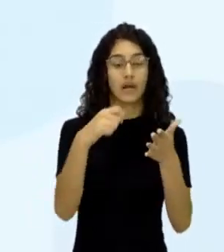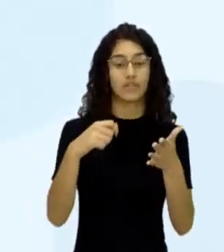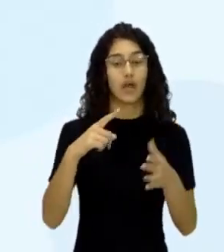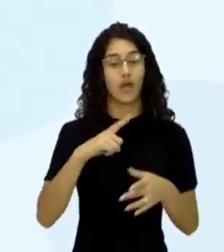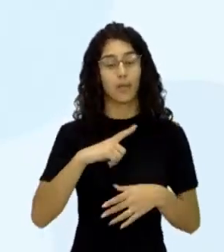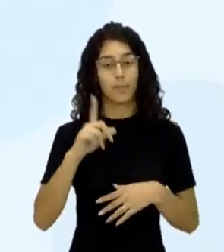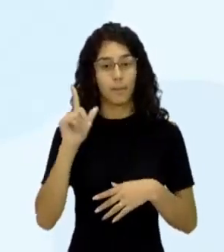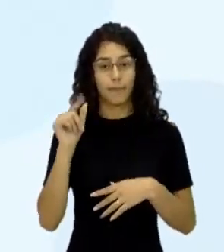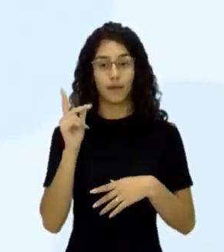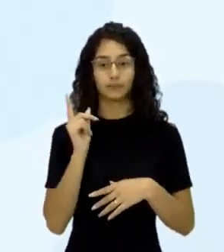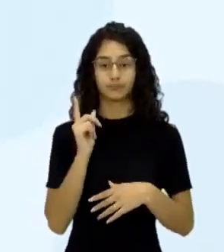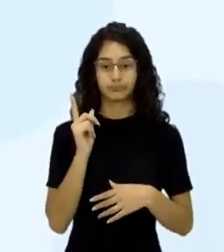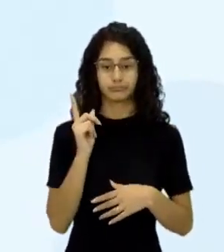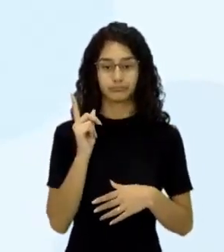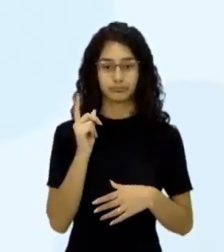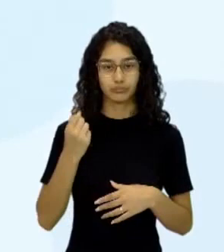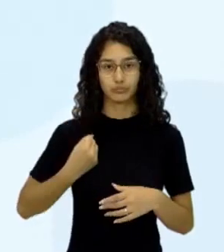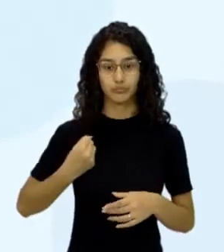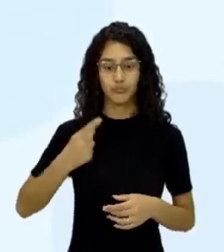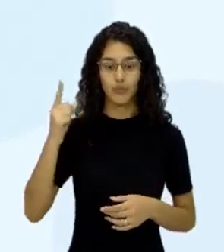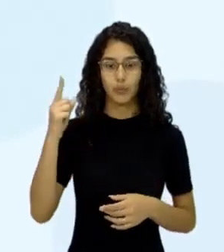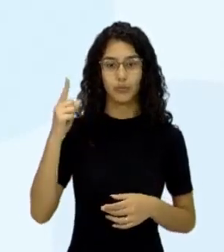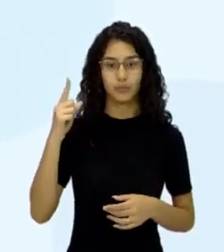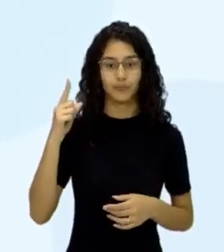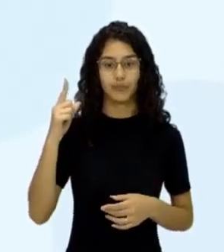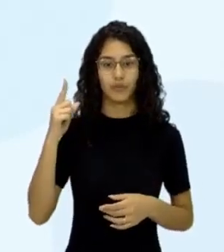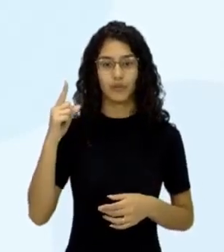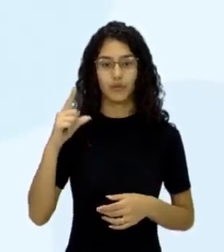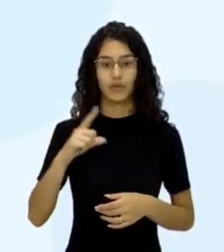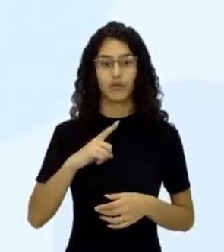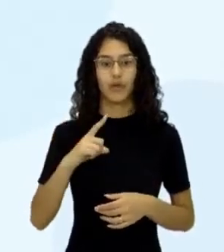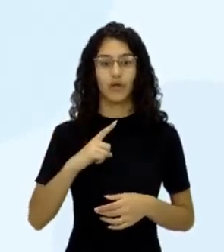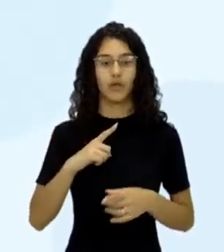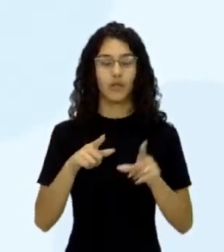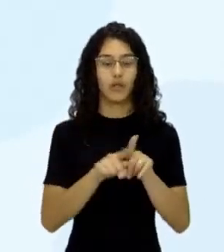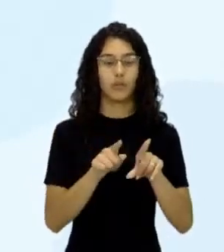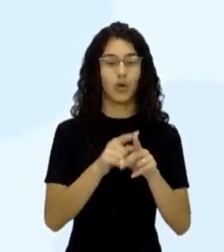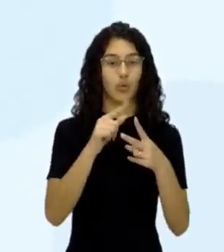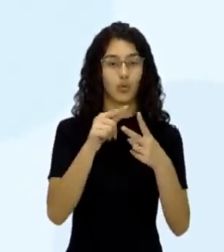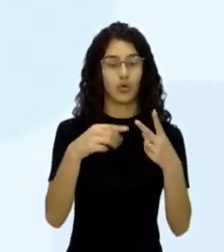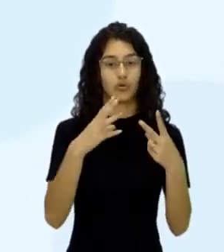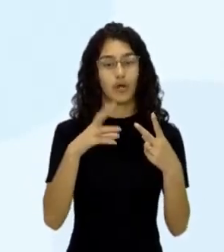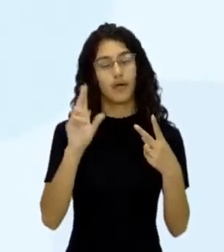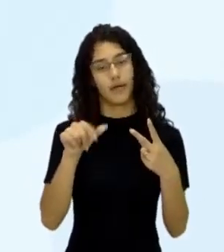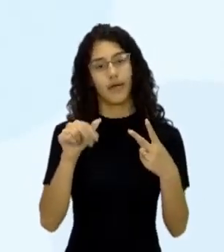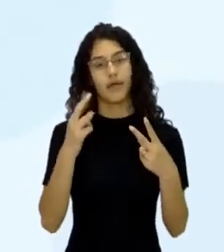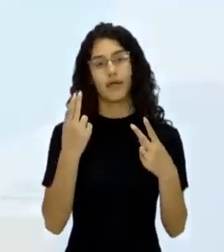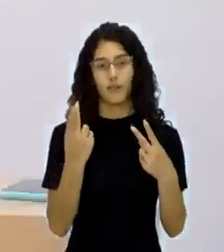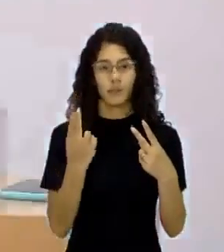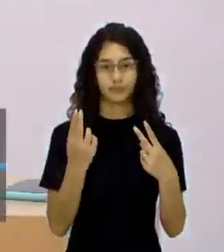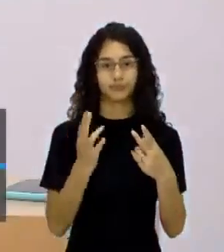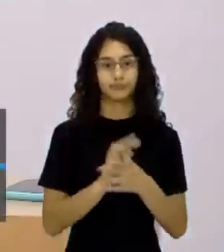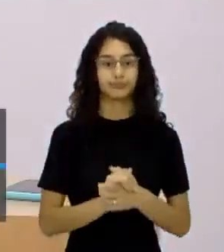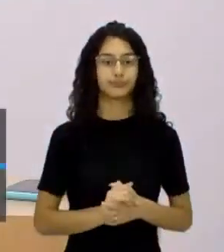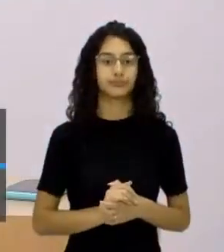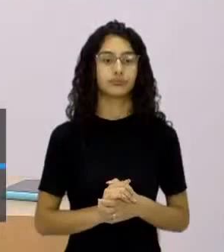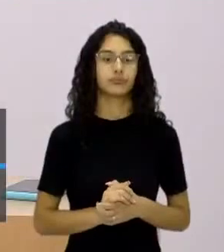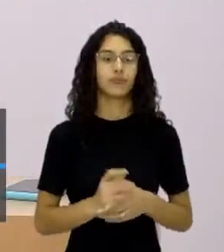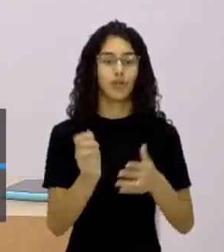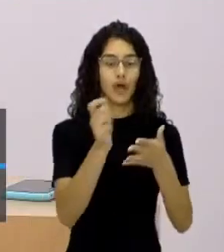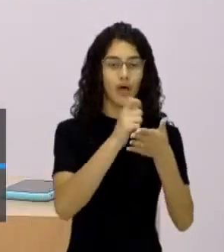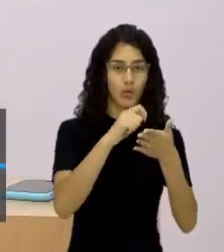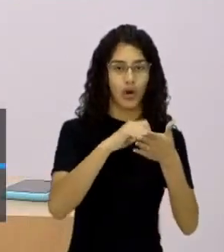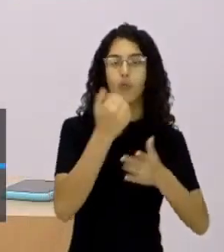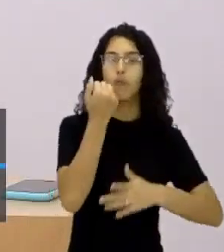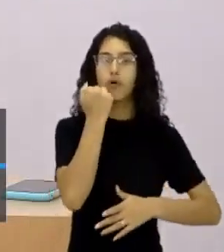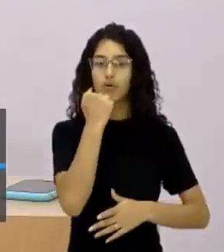este número aqui, ó, e escrever este número assim, é a mesma coisa. Isso é que é a notação